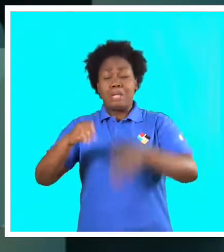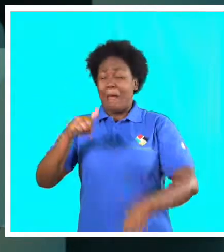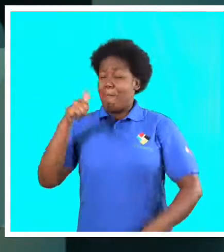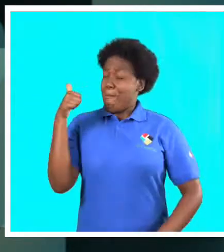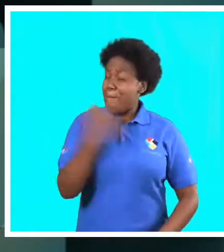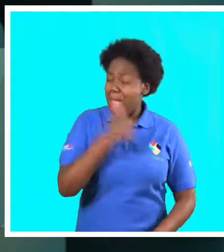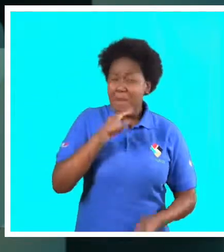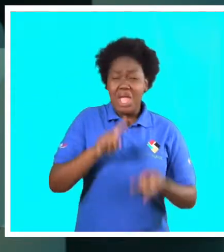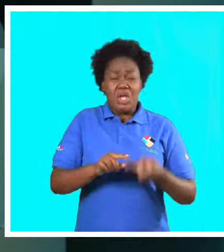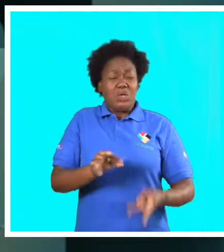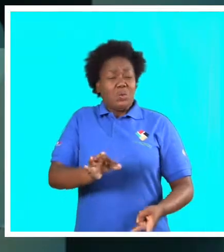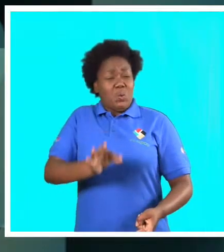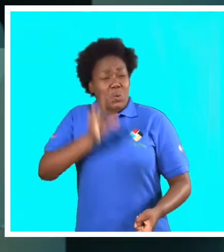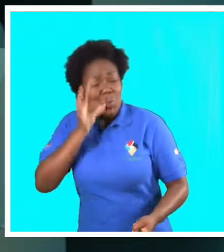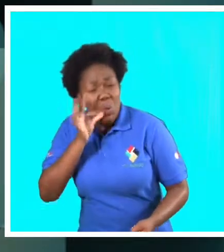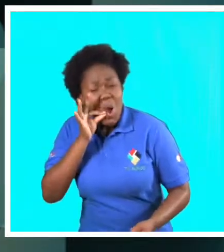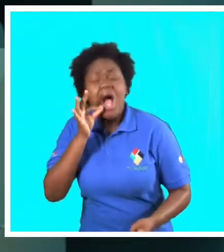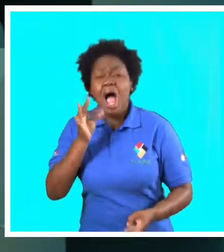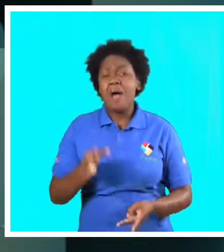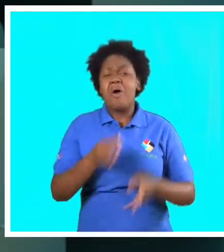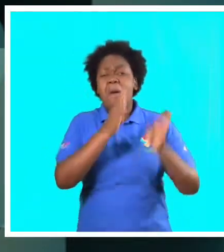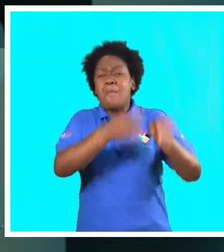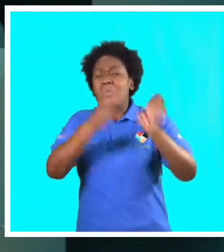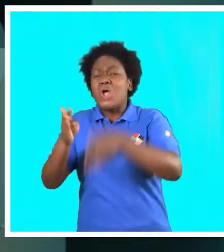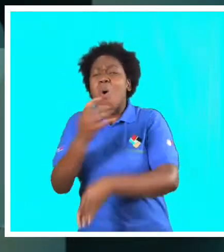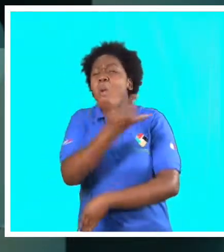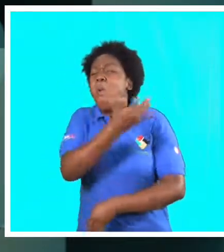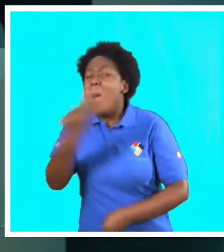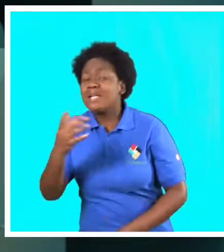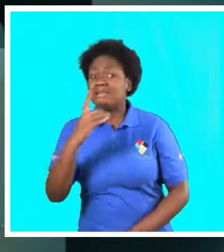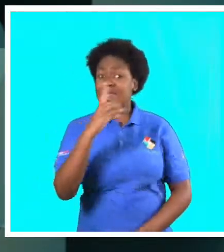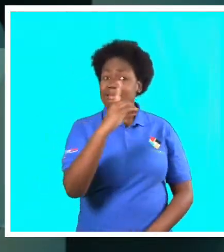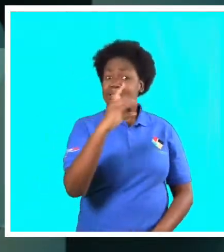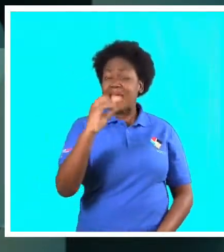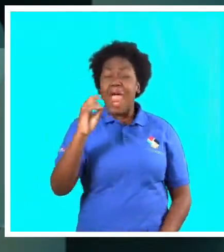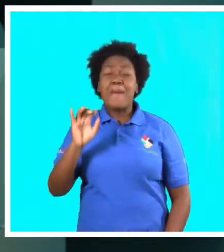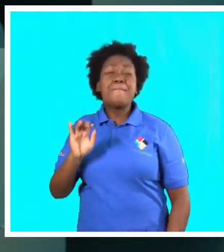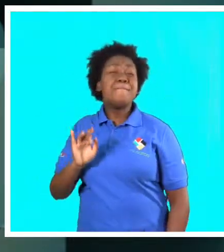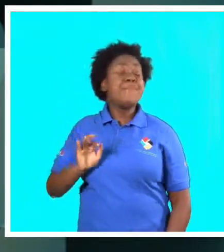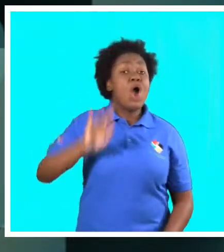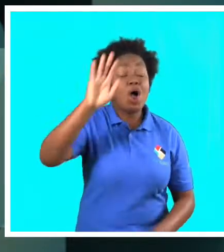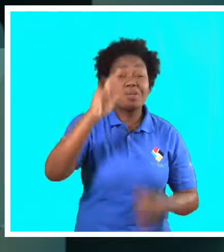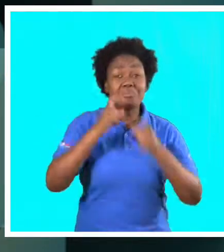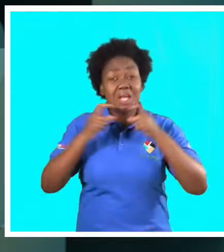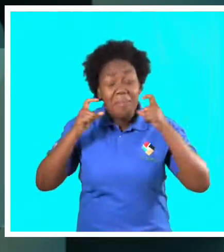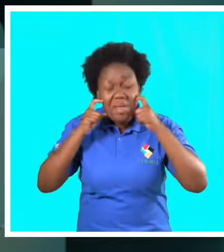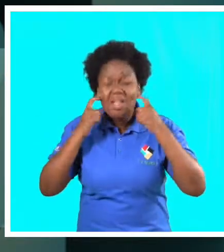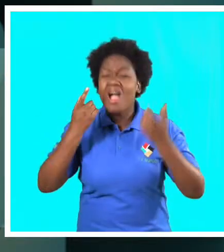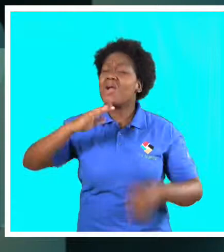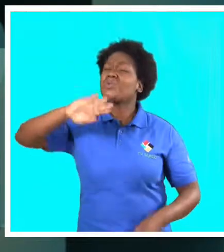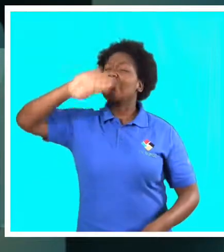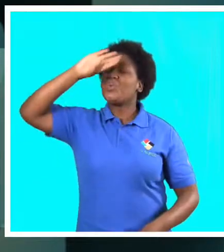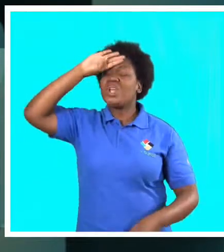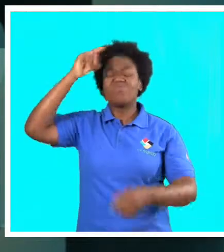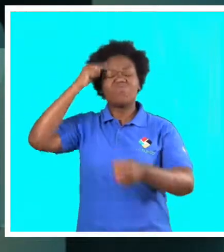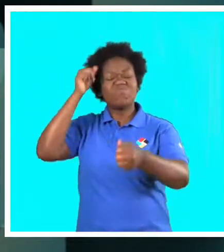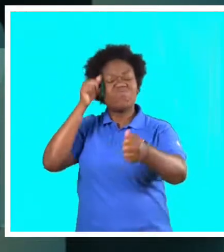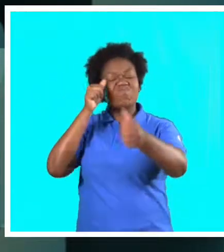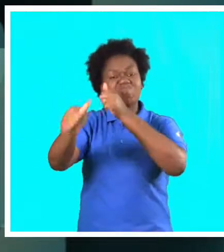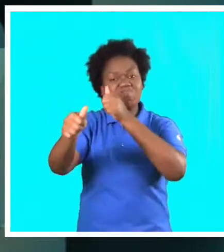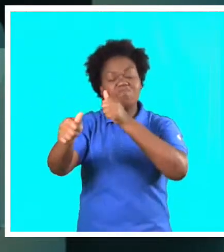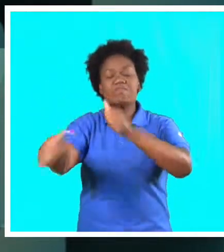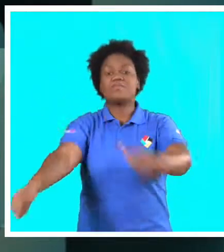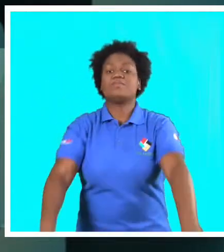O stress, o consumo excessivo de álcool e de drogas também estão na origem de doenças